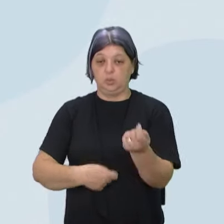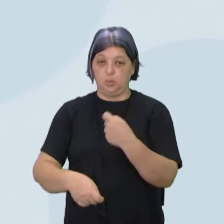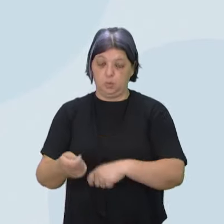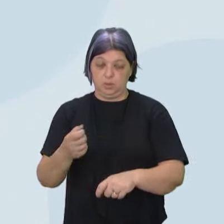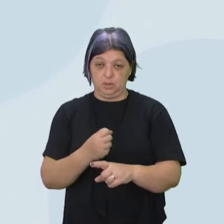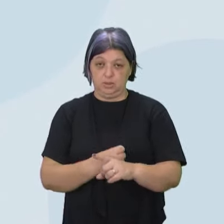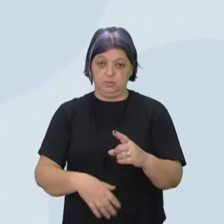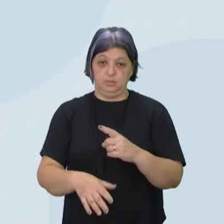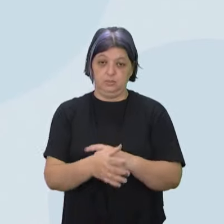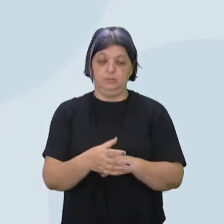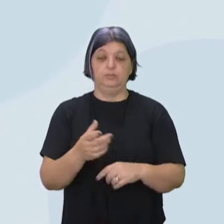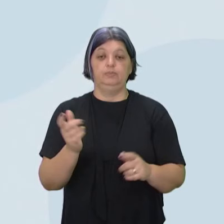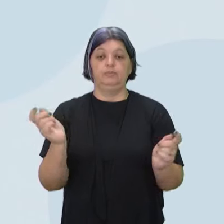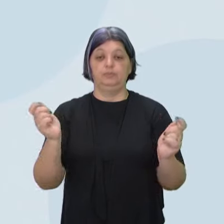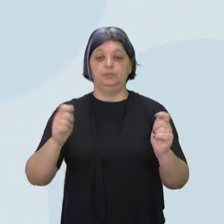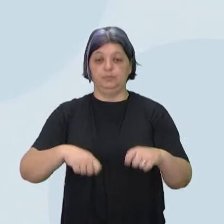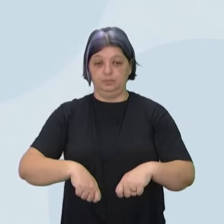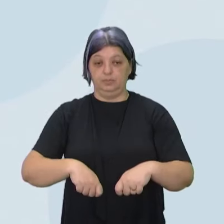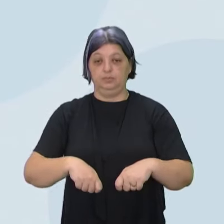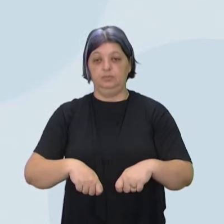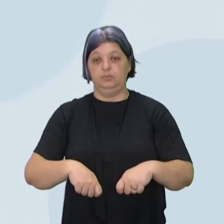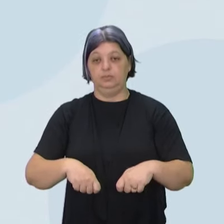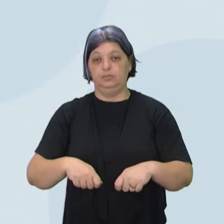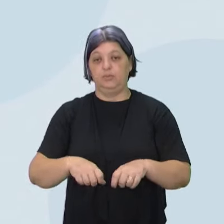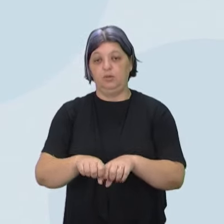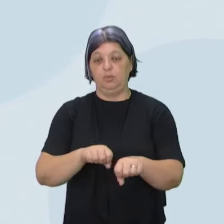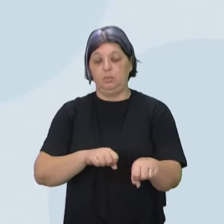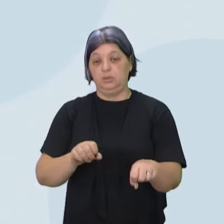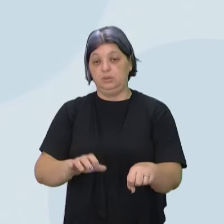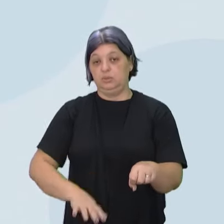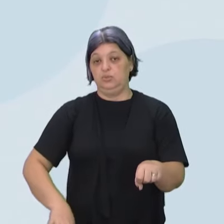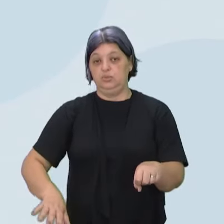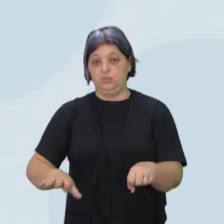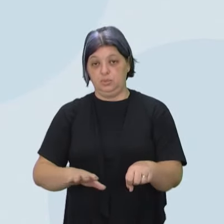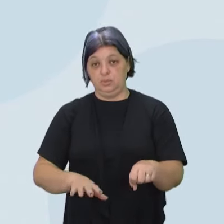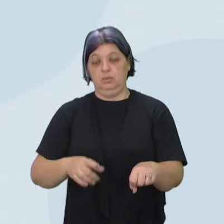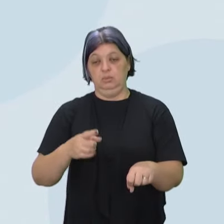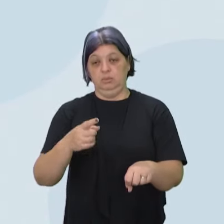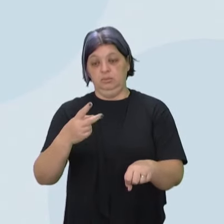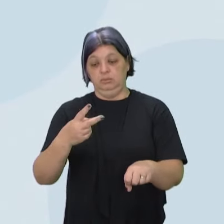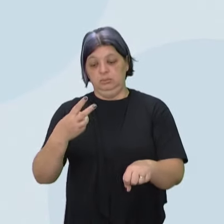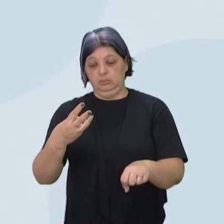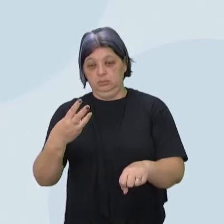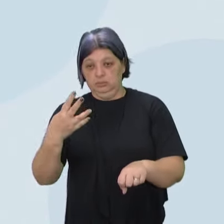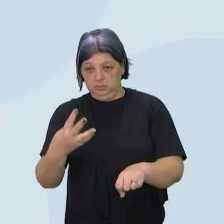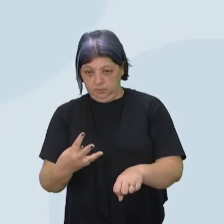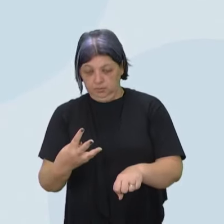aí as competências da formação geral básica 1, 2 e 4, ou seja,